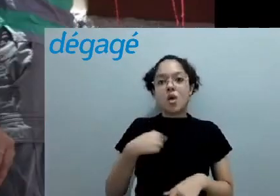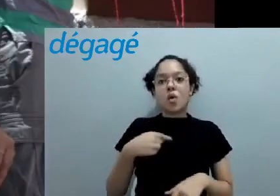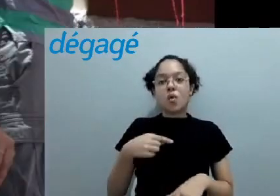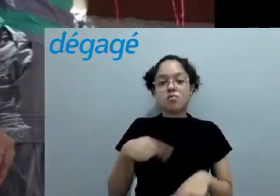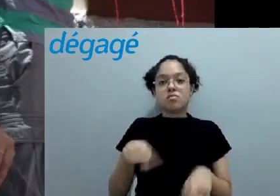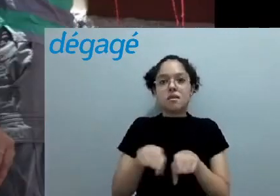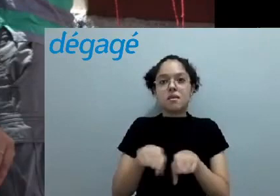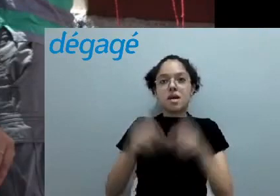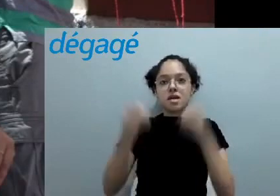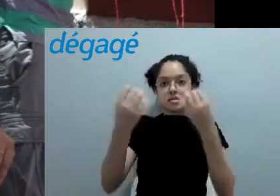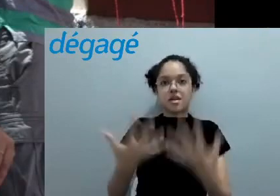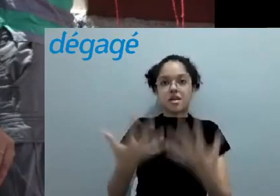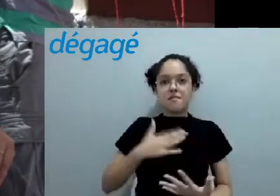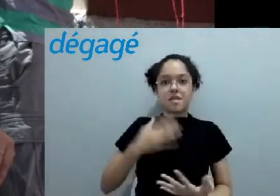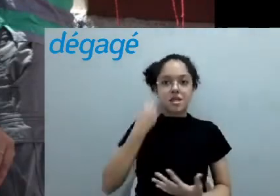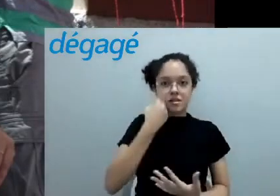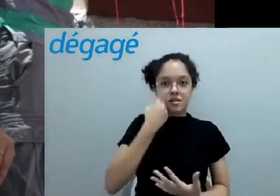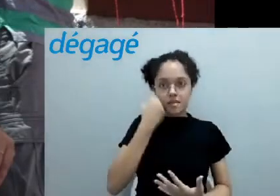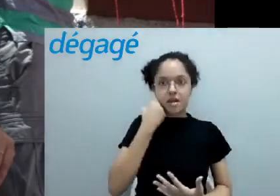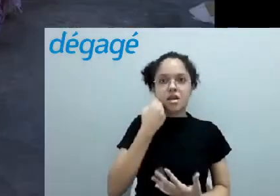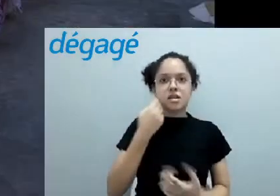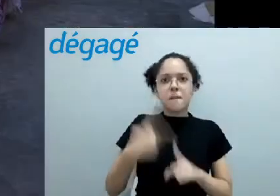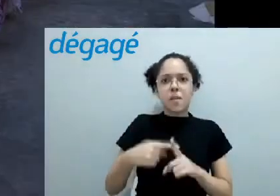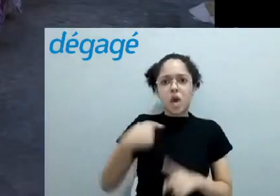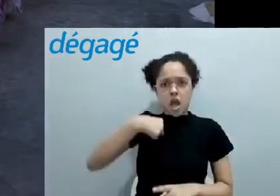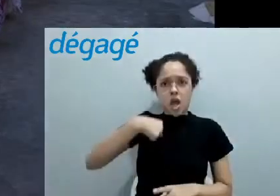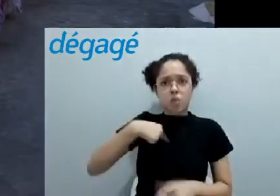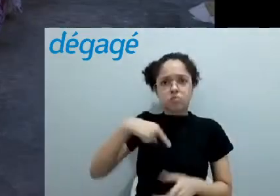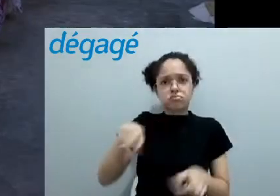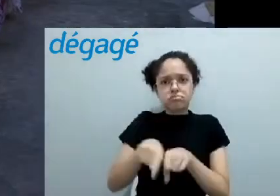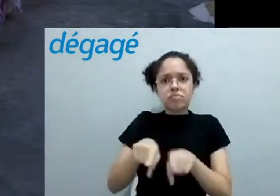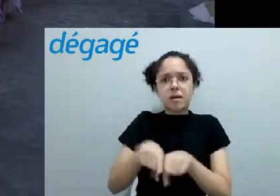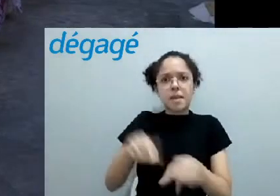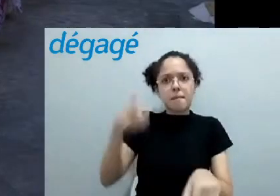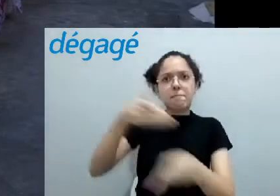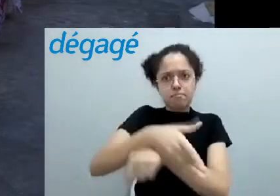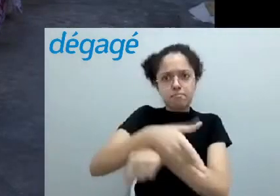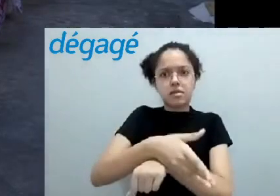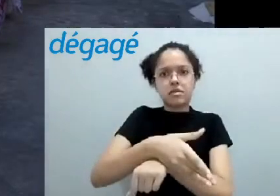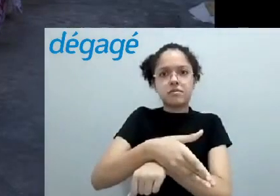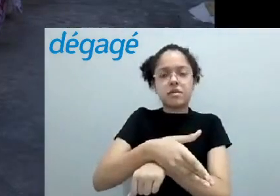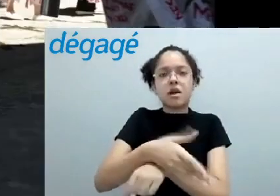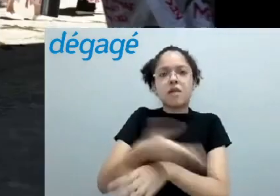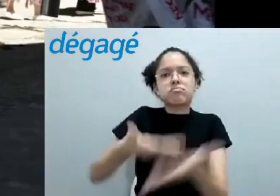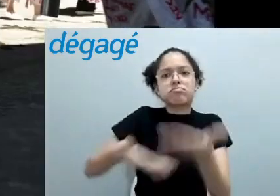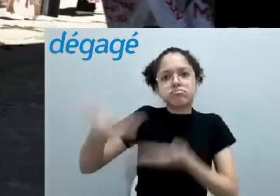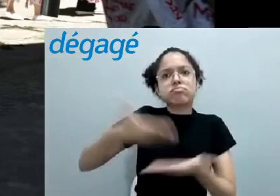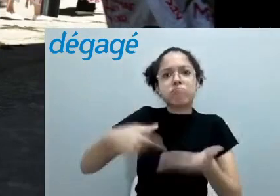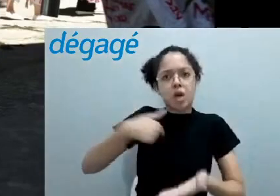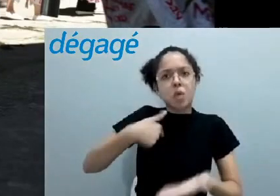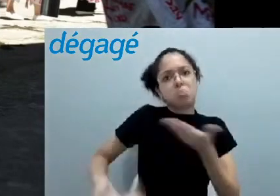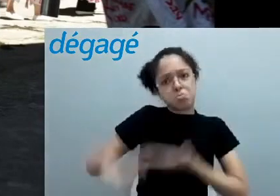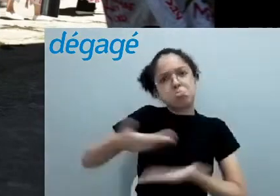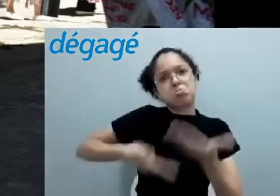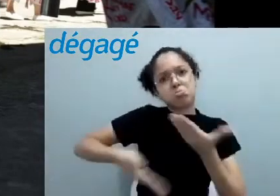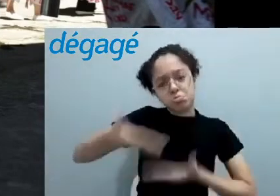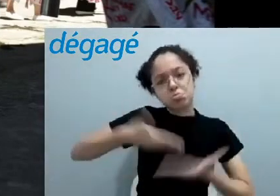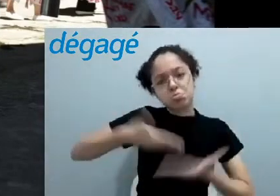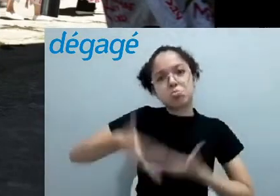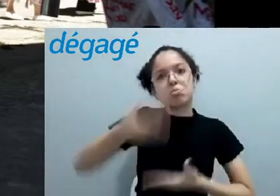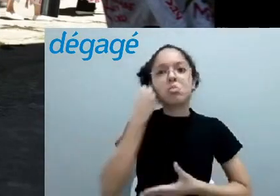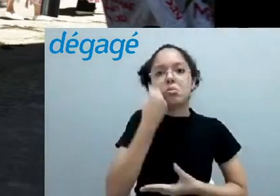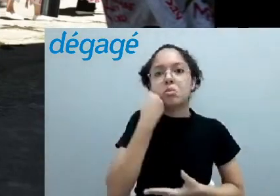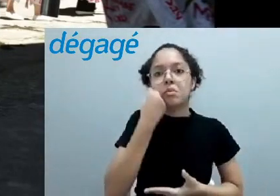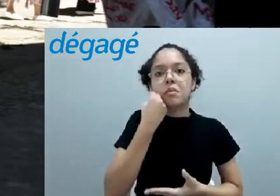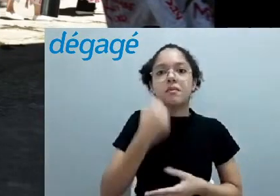eu não estava ali apenas coordenando um processo, eu estava também me colocando para jogo, também estava me colocando em risco. E aí está passando algumas